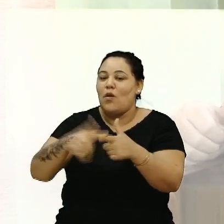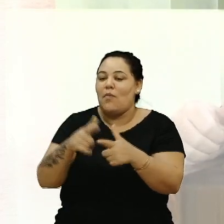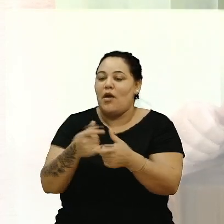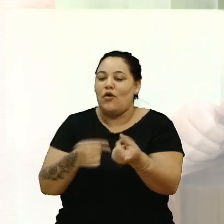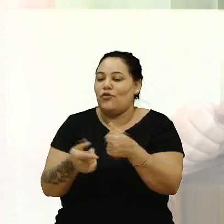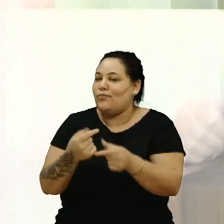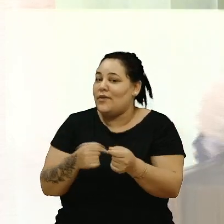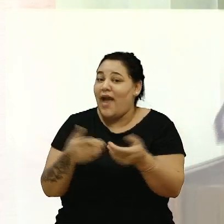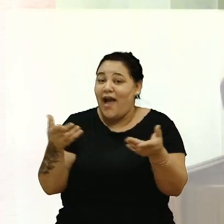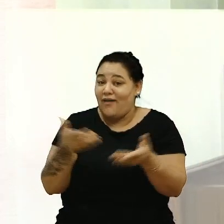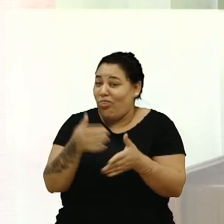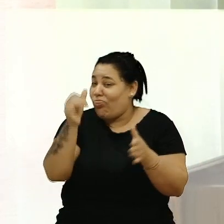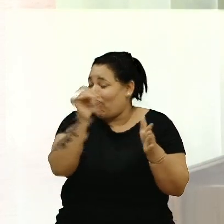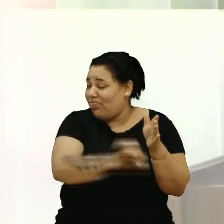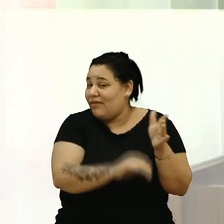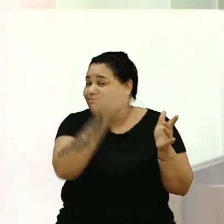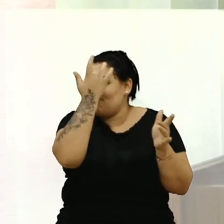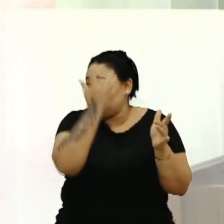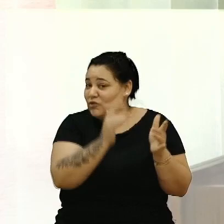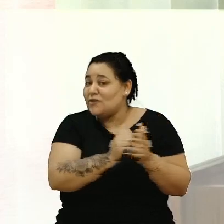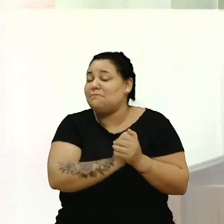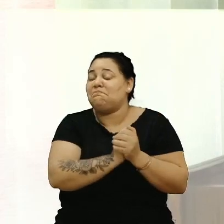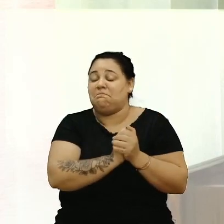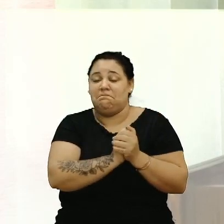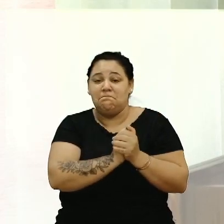agora. Com